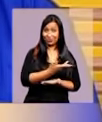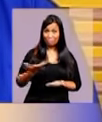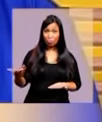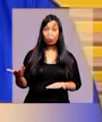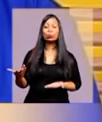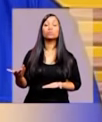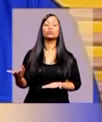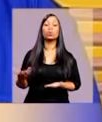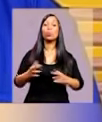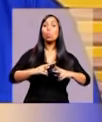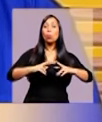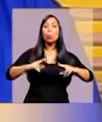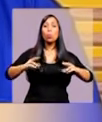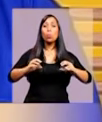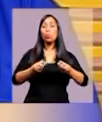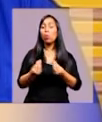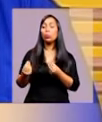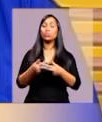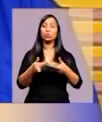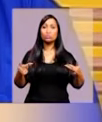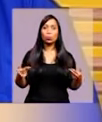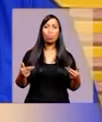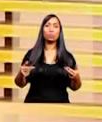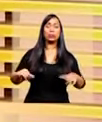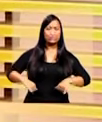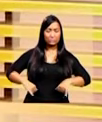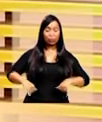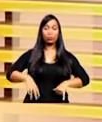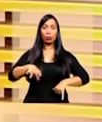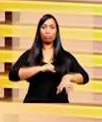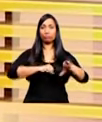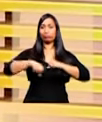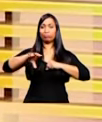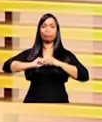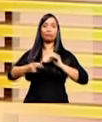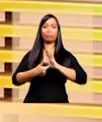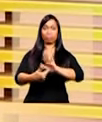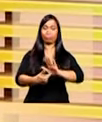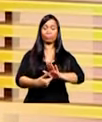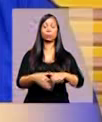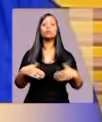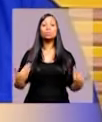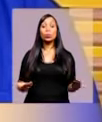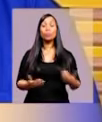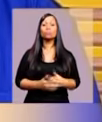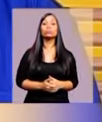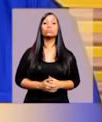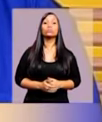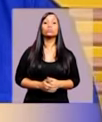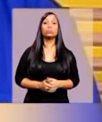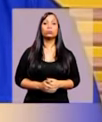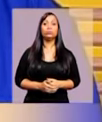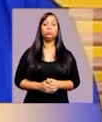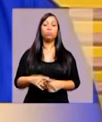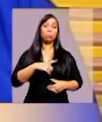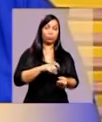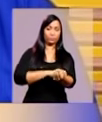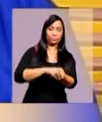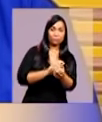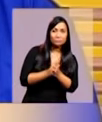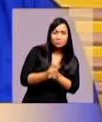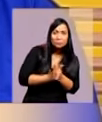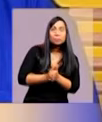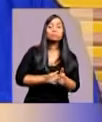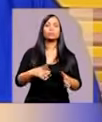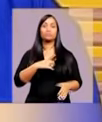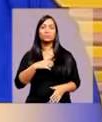nisso daí, inúmeros fenômenos causadores de sofrimento se manifestam. Então, a partir disso surge a